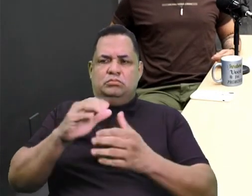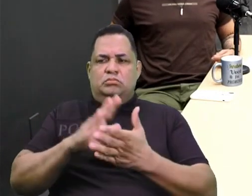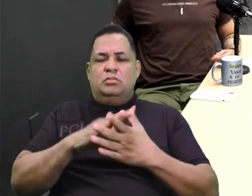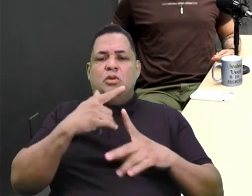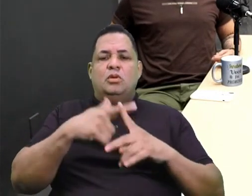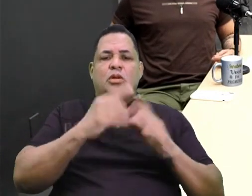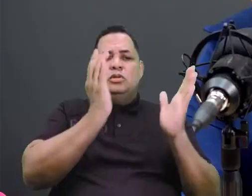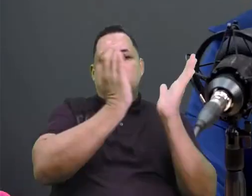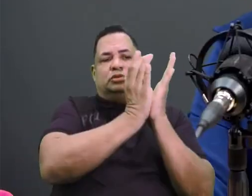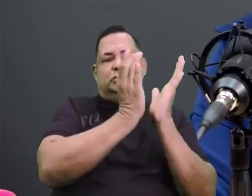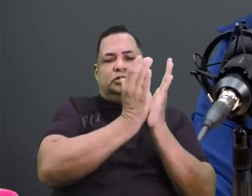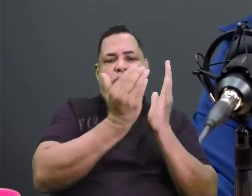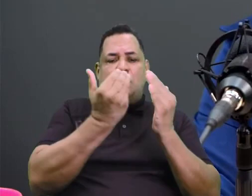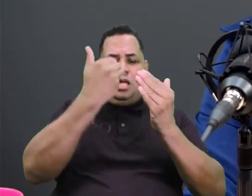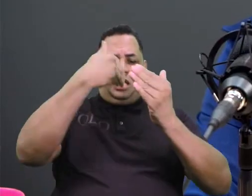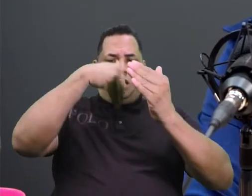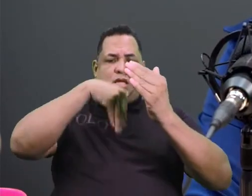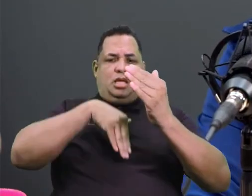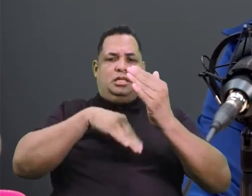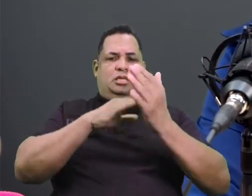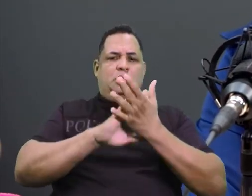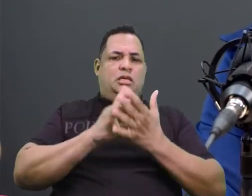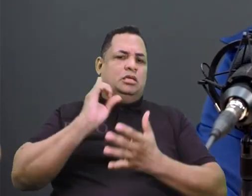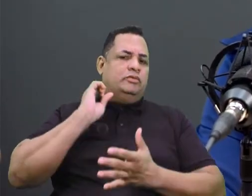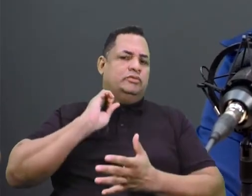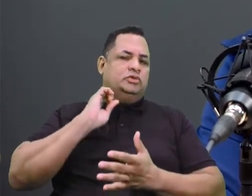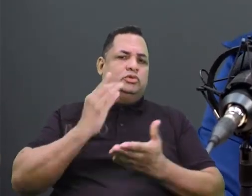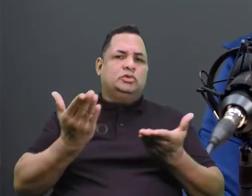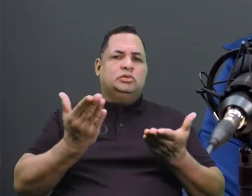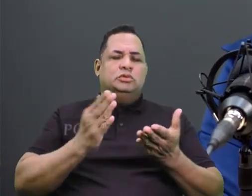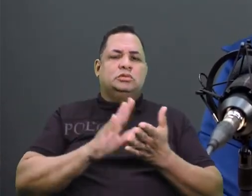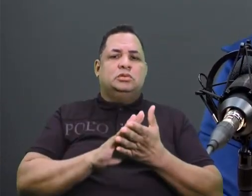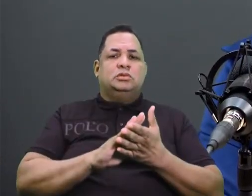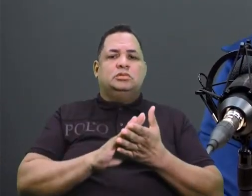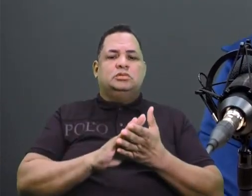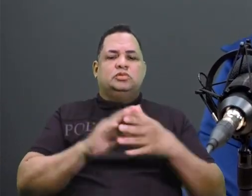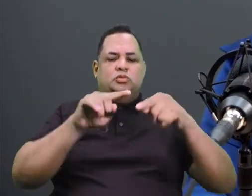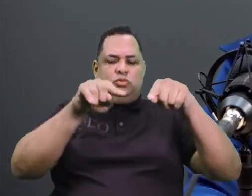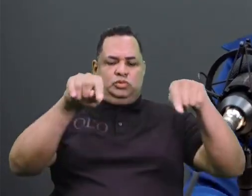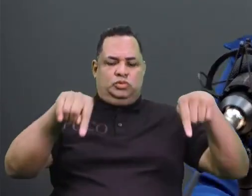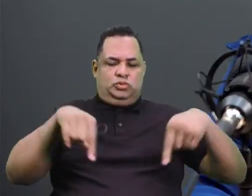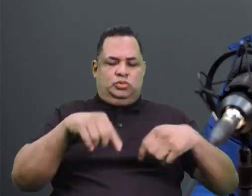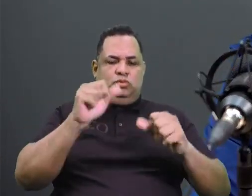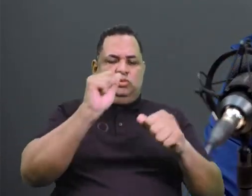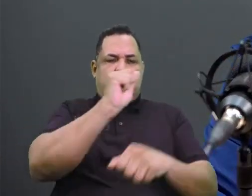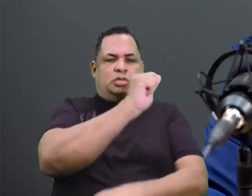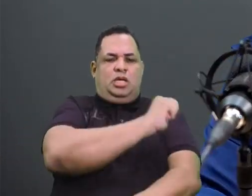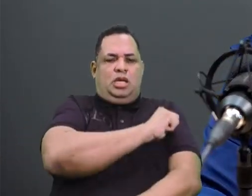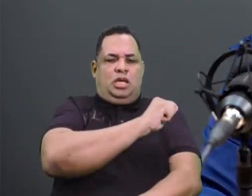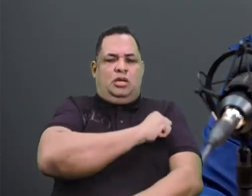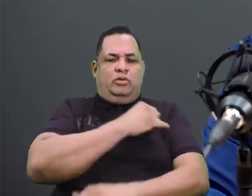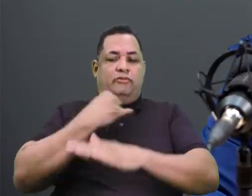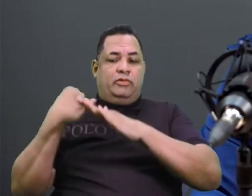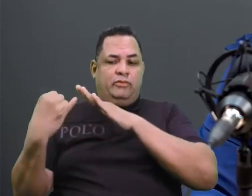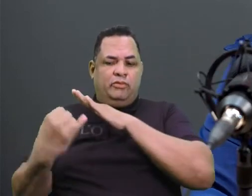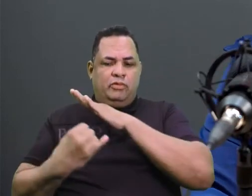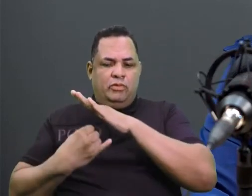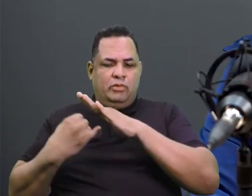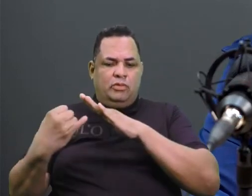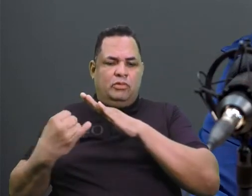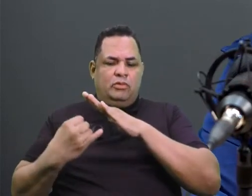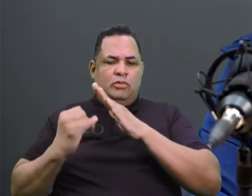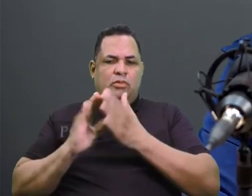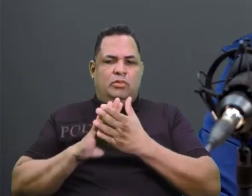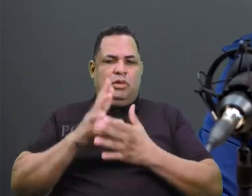de Abril. E aí, informalmente, os alunos ficaram numa sala, mas foi muito informalmente, que